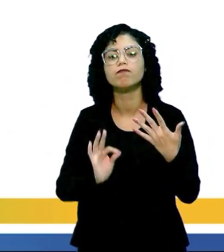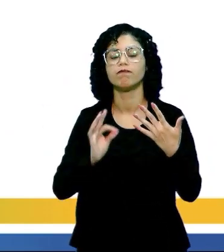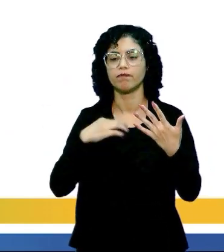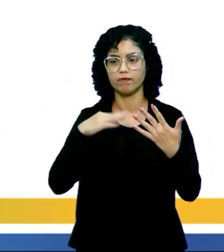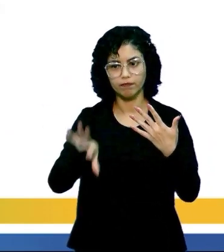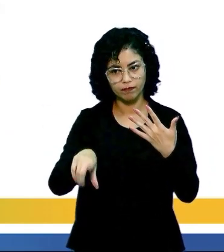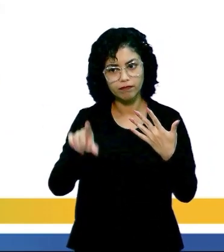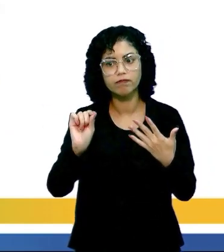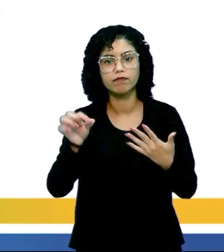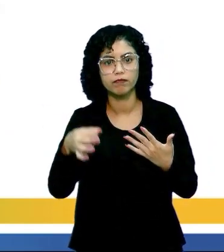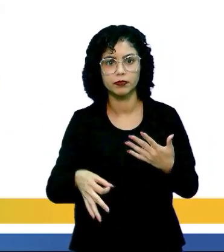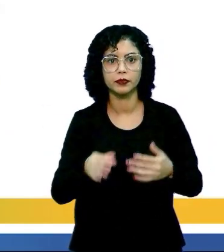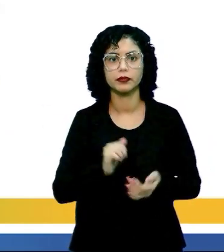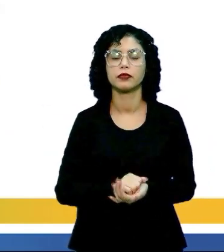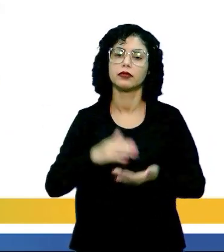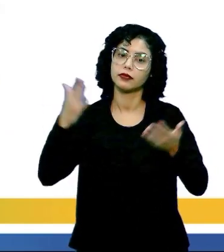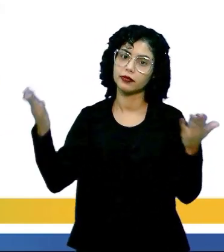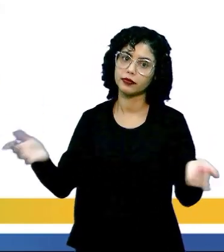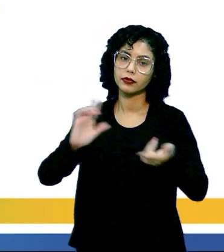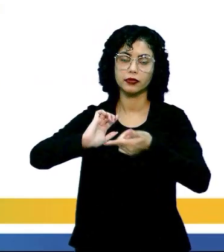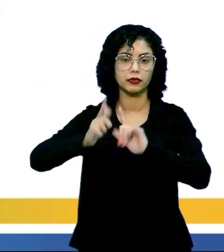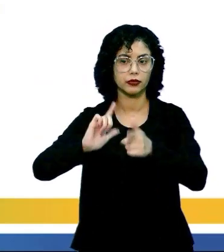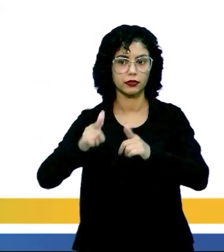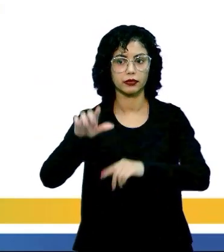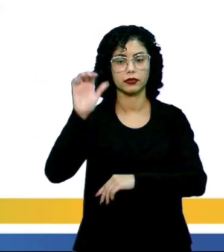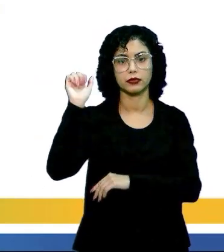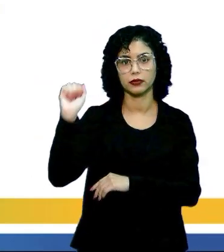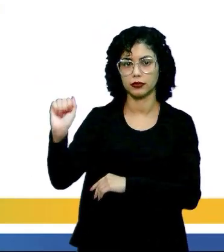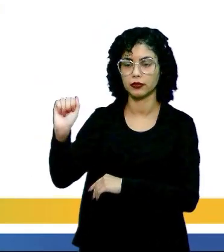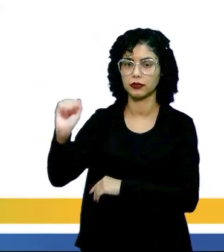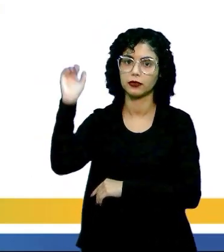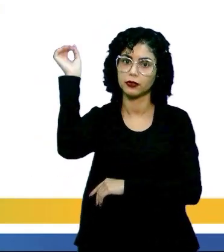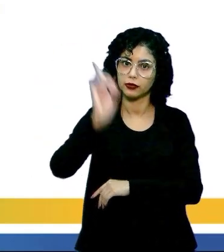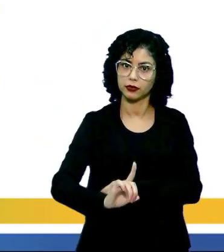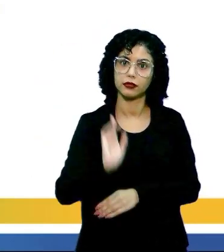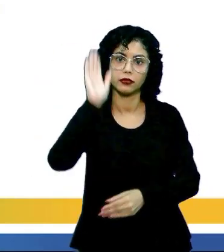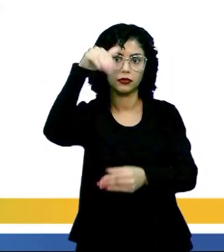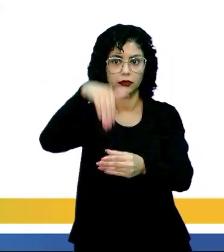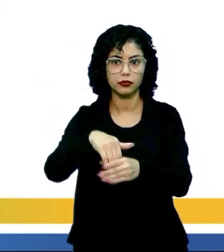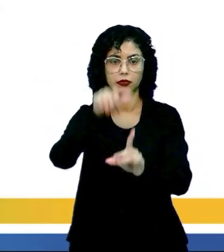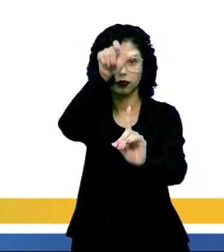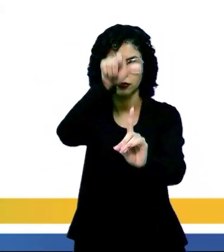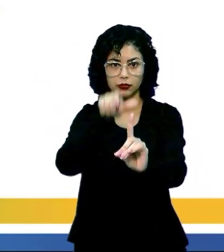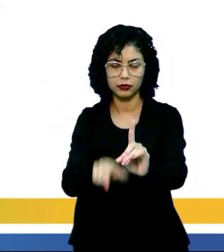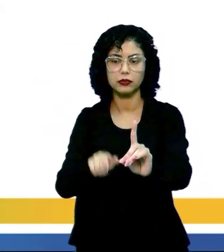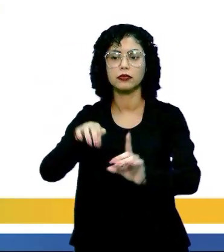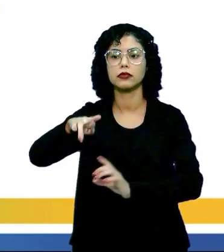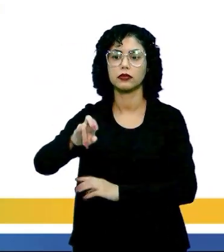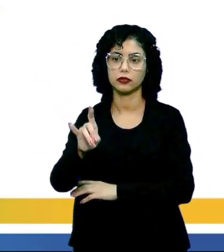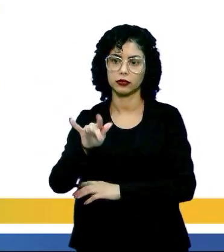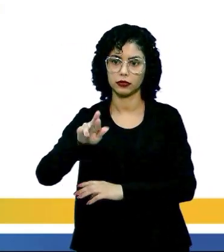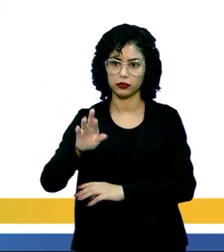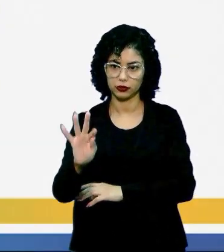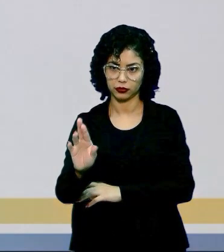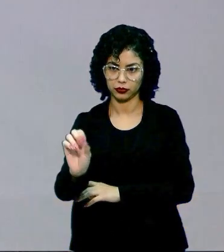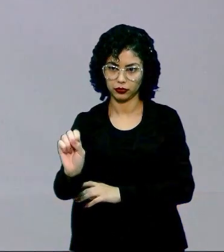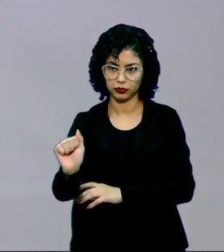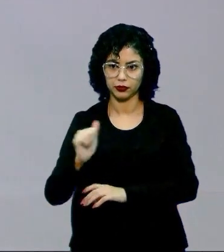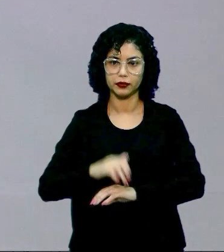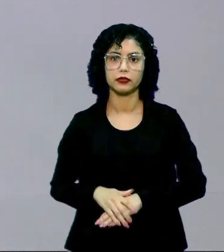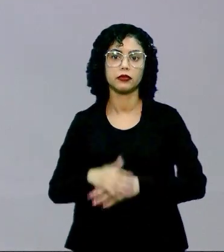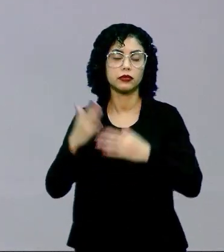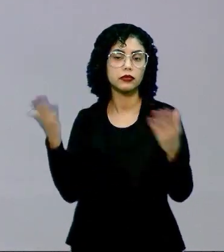que é a letra certa. E a letra certa, né, é o direito de eleger e ser representado pelos seus